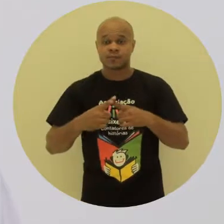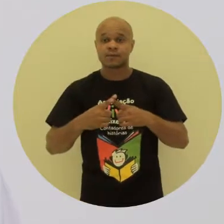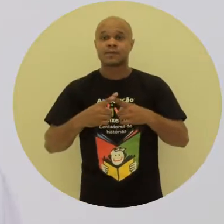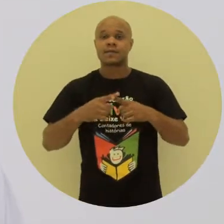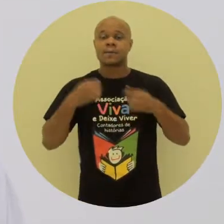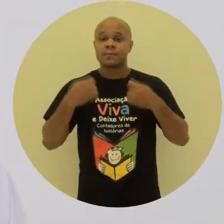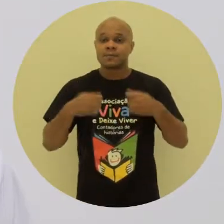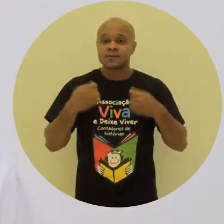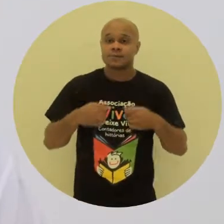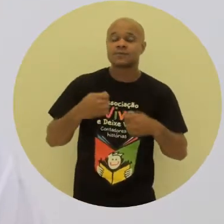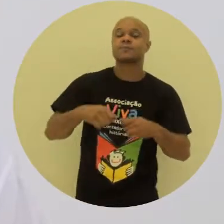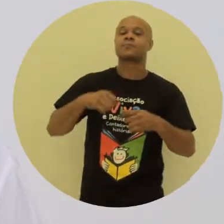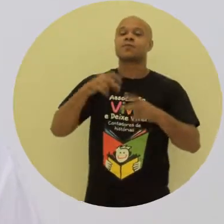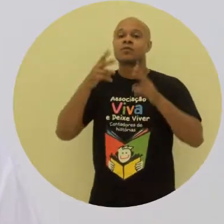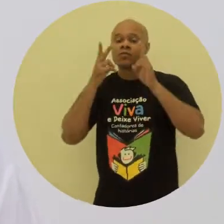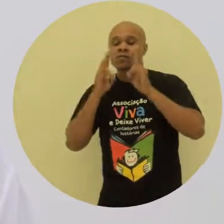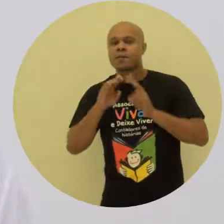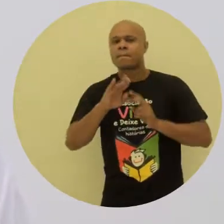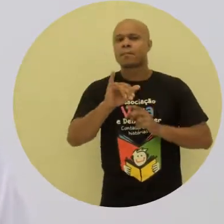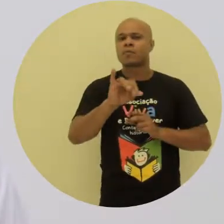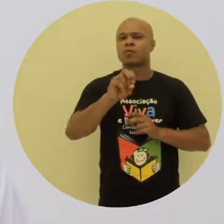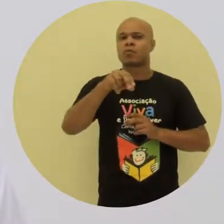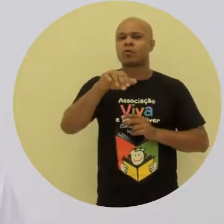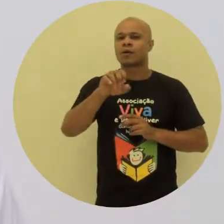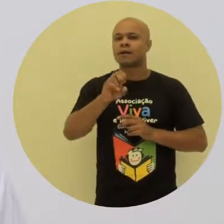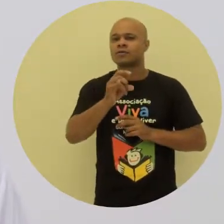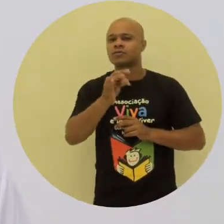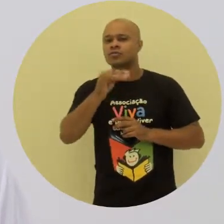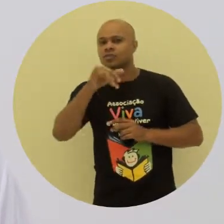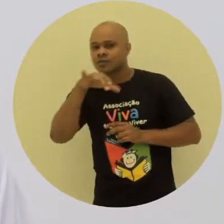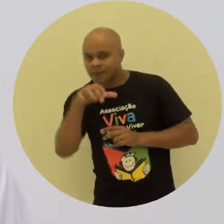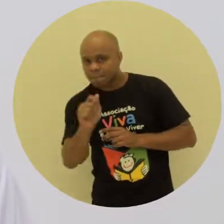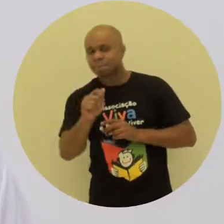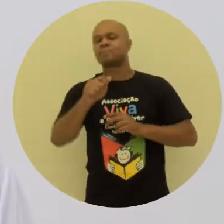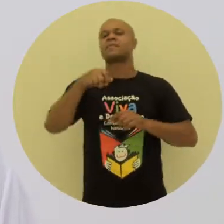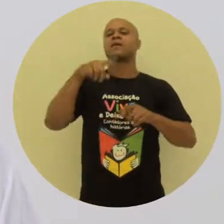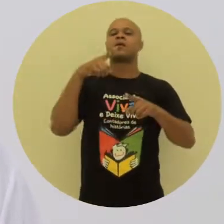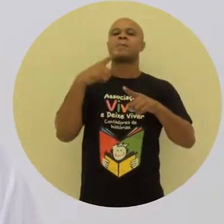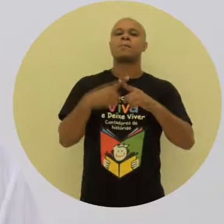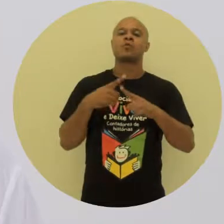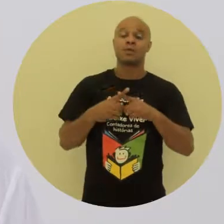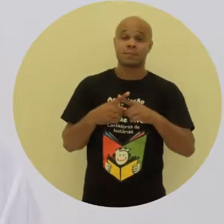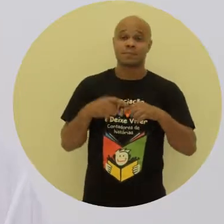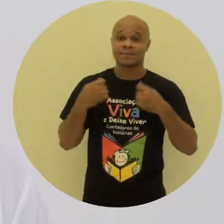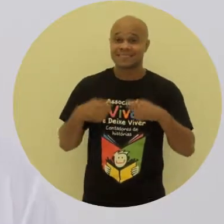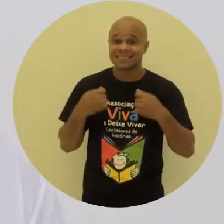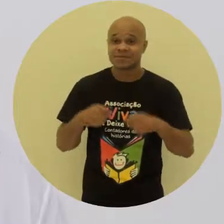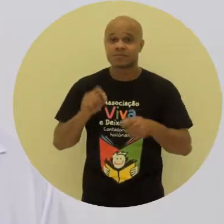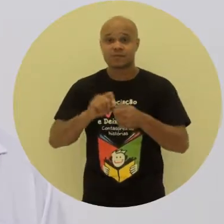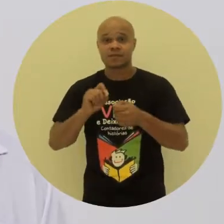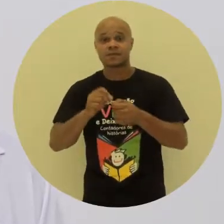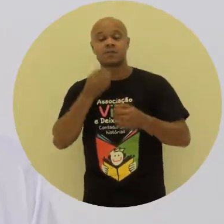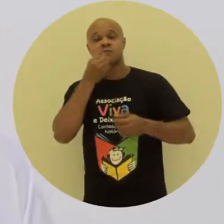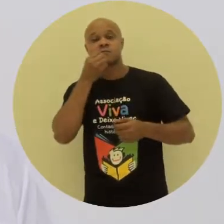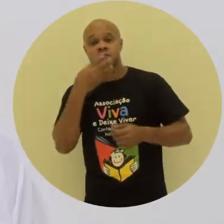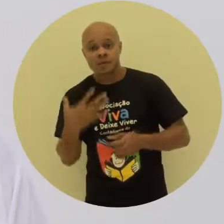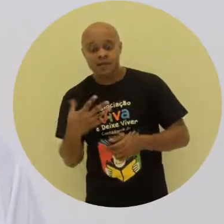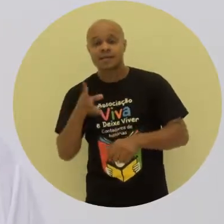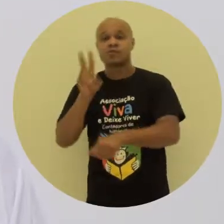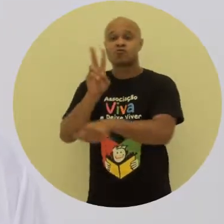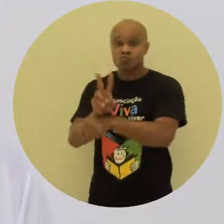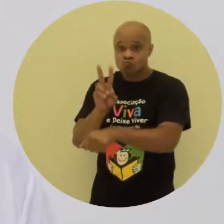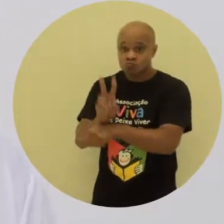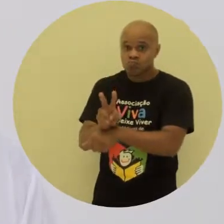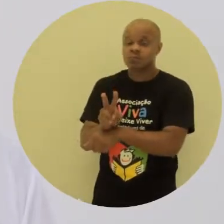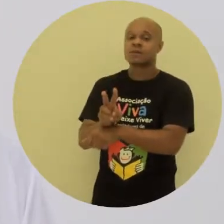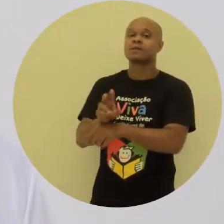sob a ótica da trindade da bioética. Ou seja, nós temos que fazer o bem,